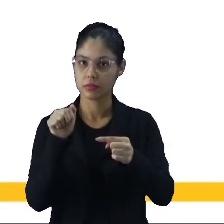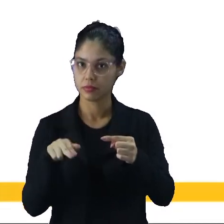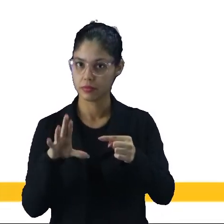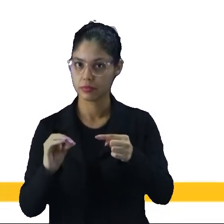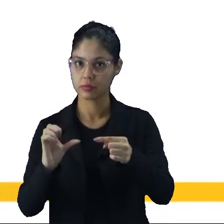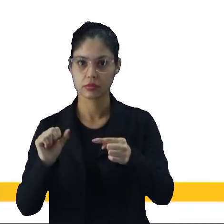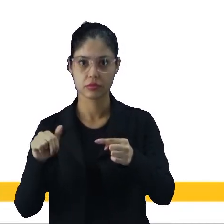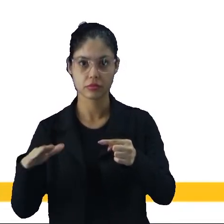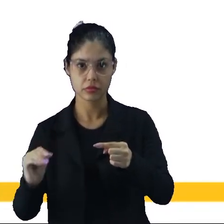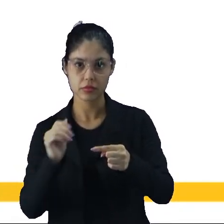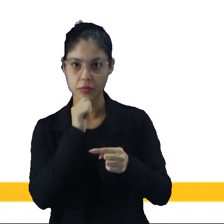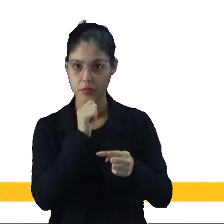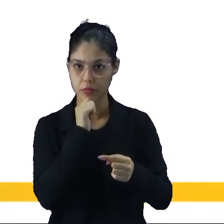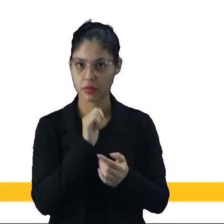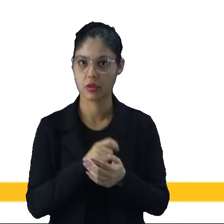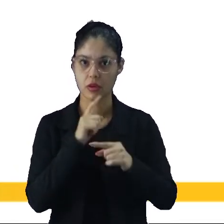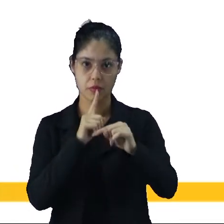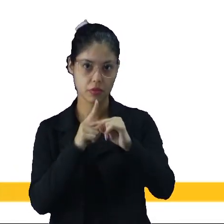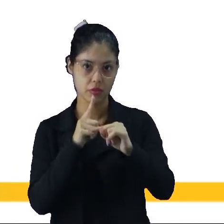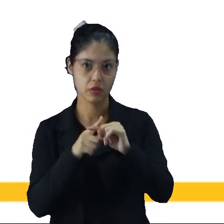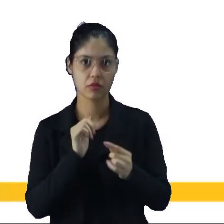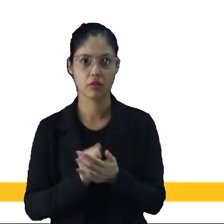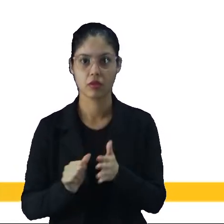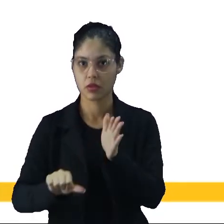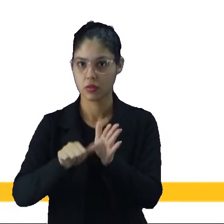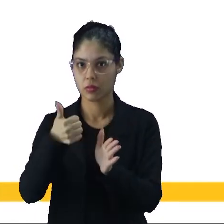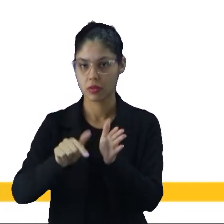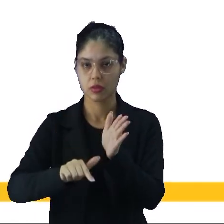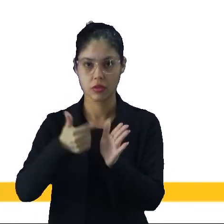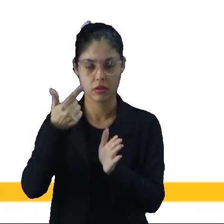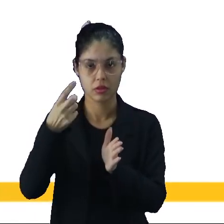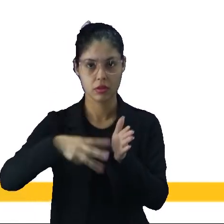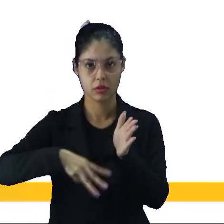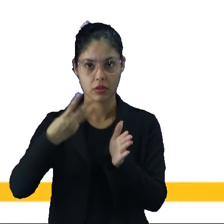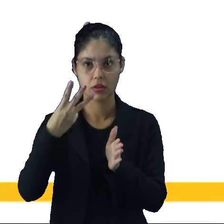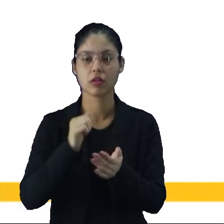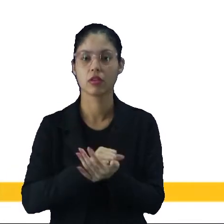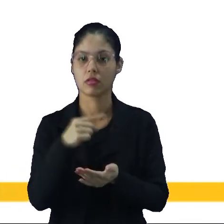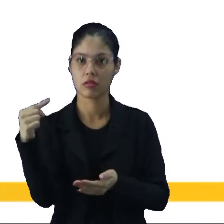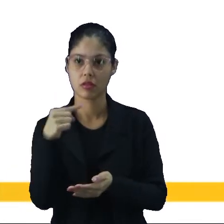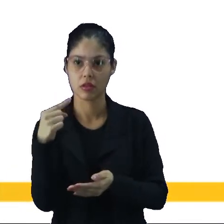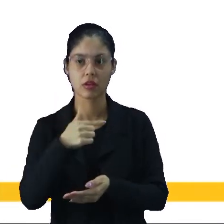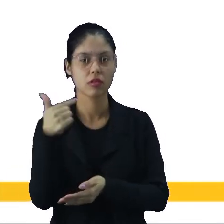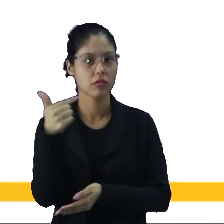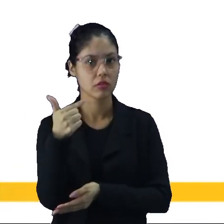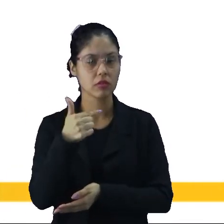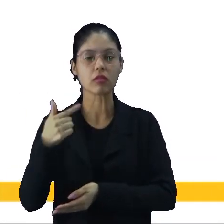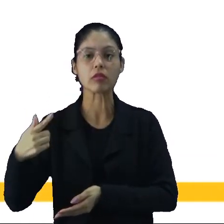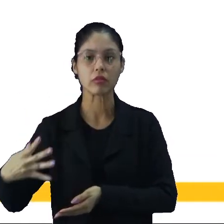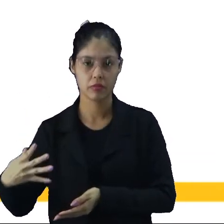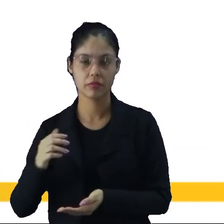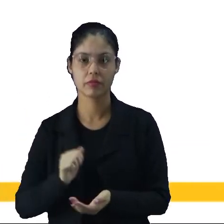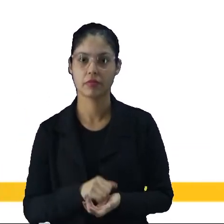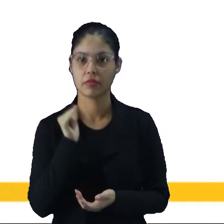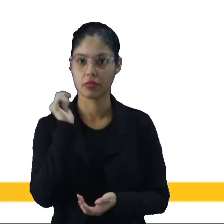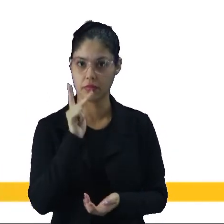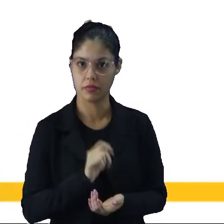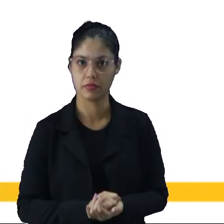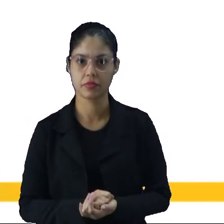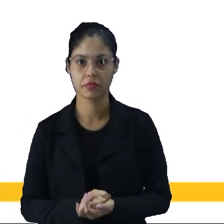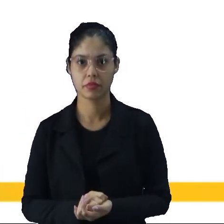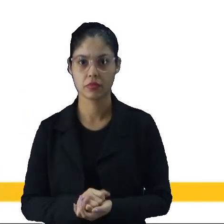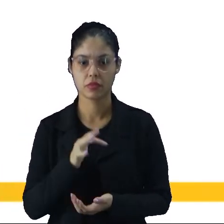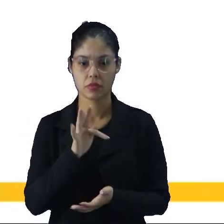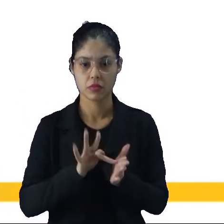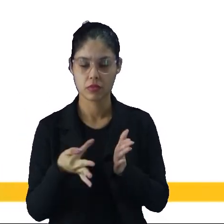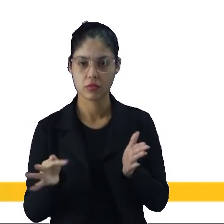cosseno. Então, a tangente é positiva no primeiro e no terceiro quadrante e negativa no segundo e no quarto, tá?